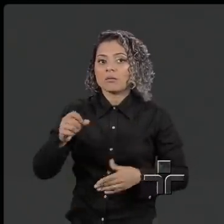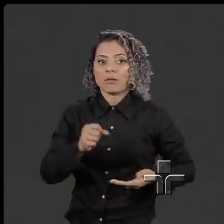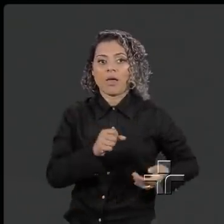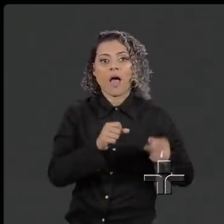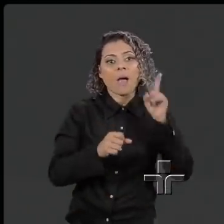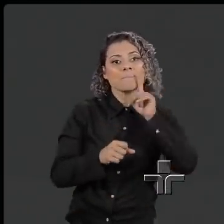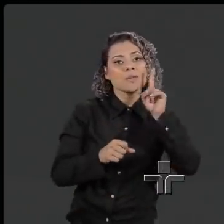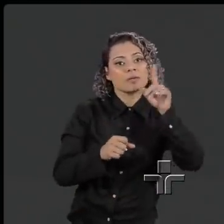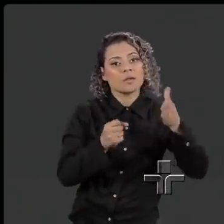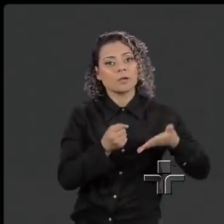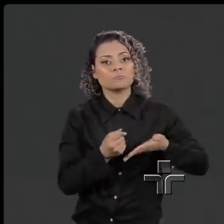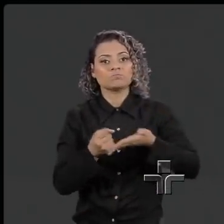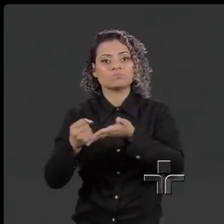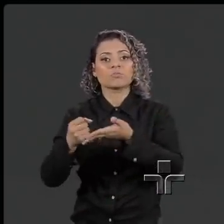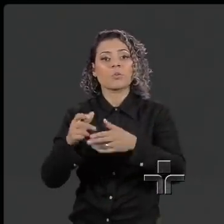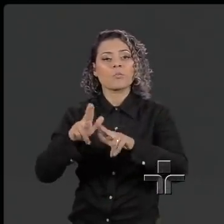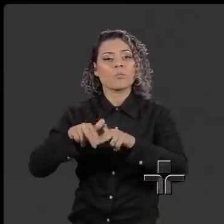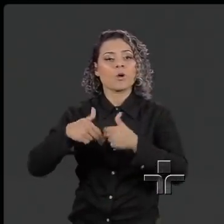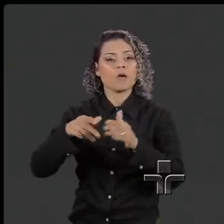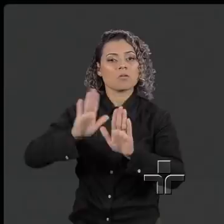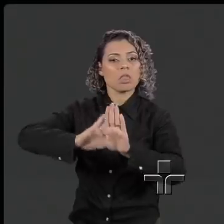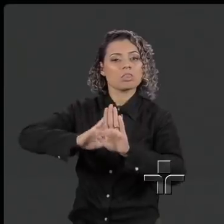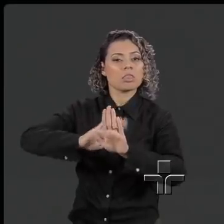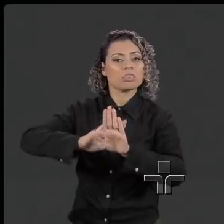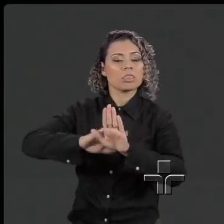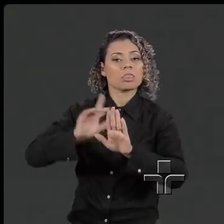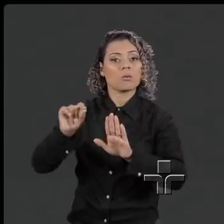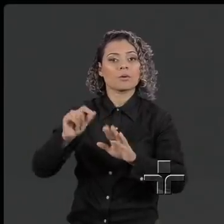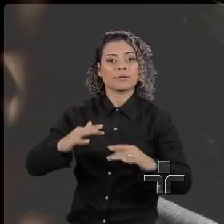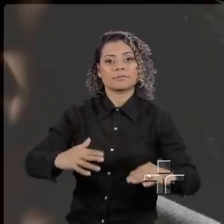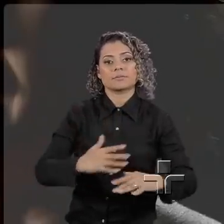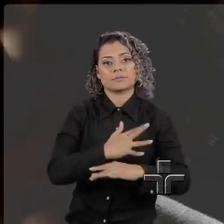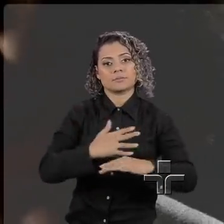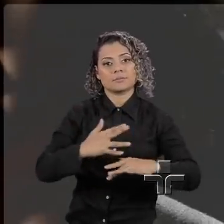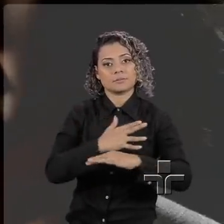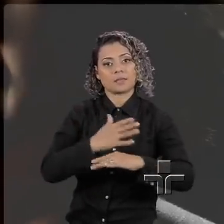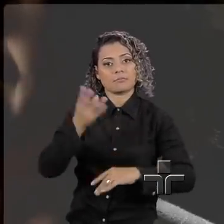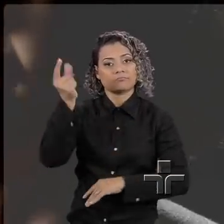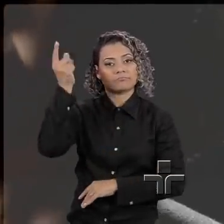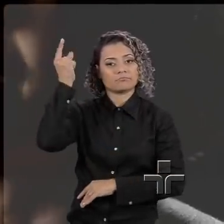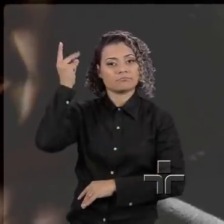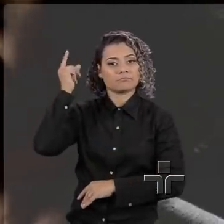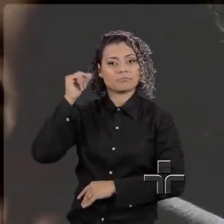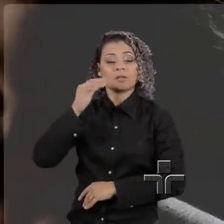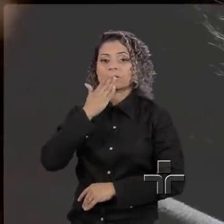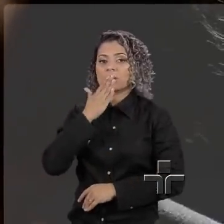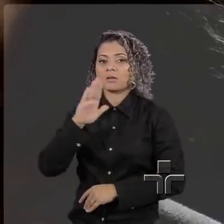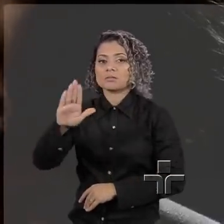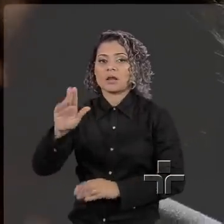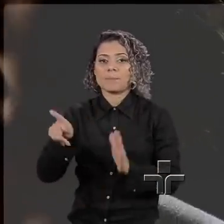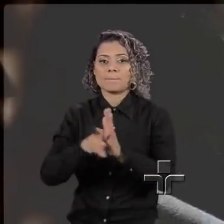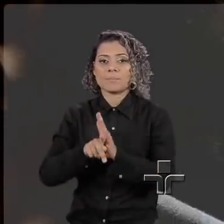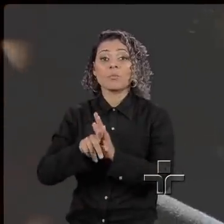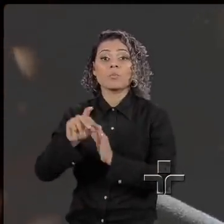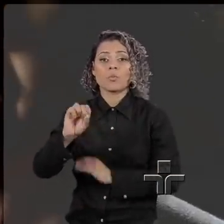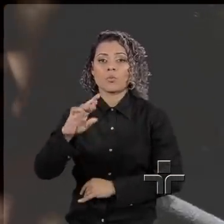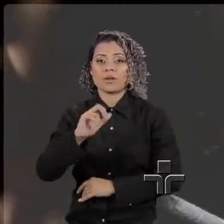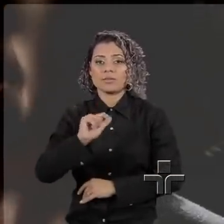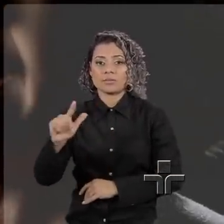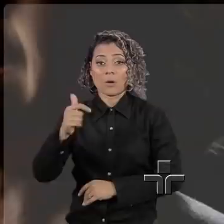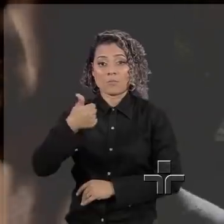por trás de uma anexação que foi ilegal da cidade antiga da Jerusalém Oriental por parte de Israel